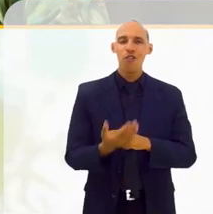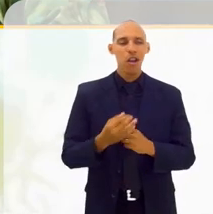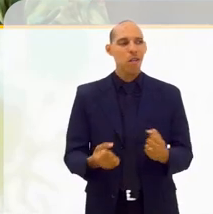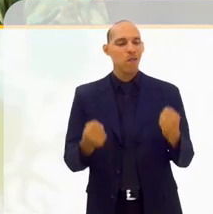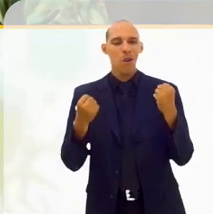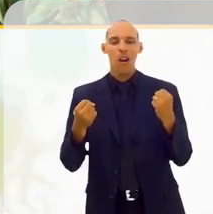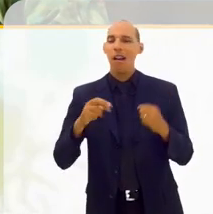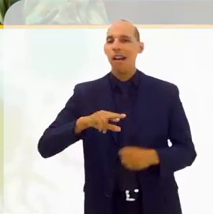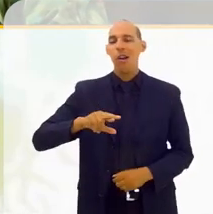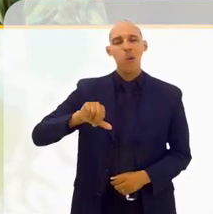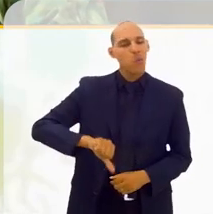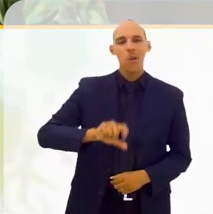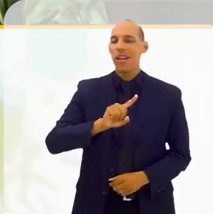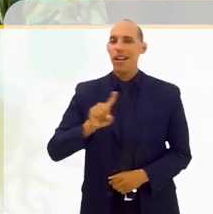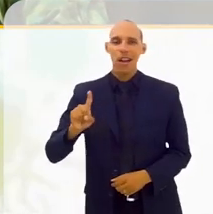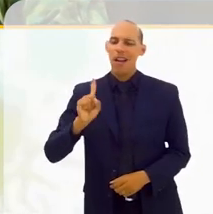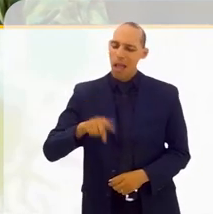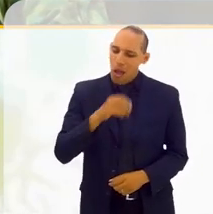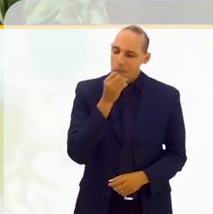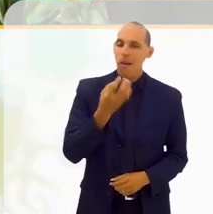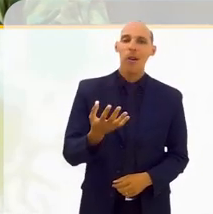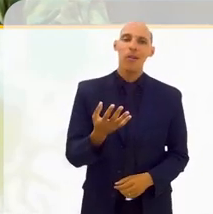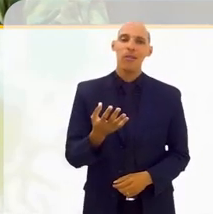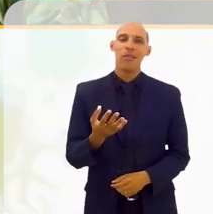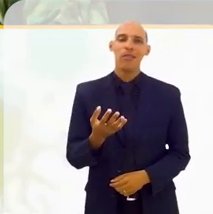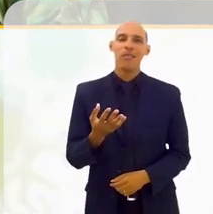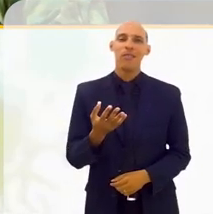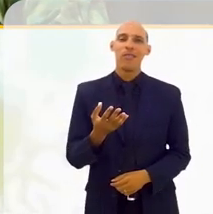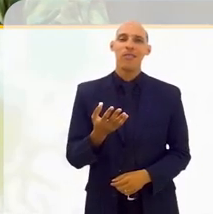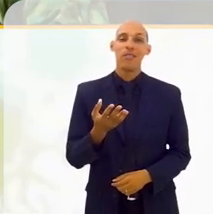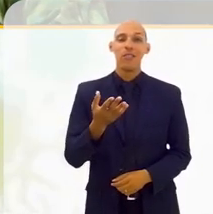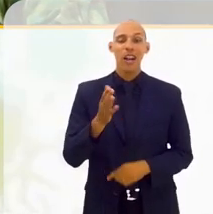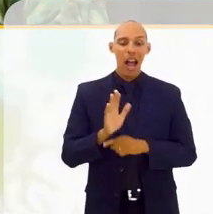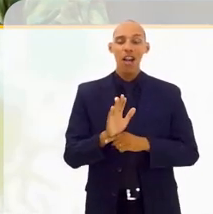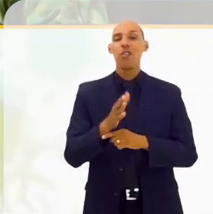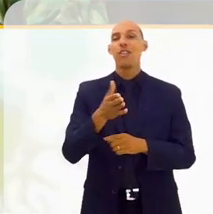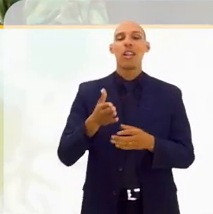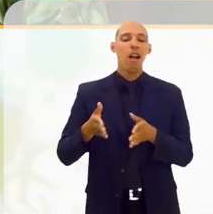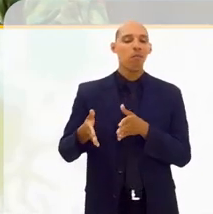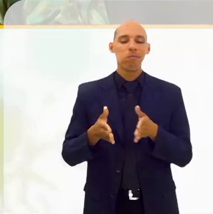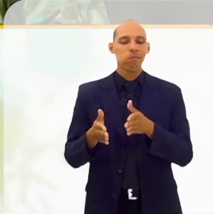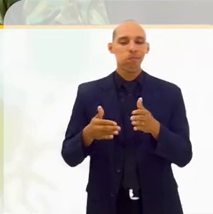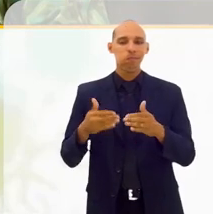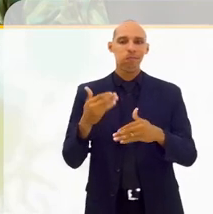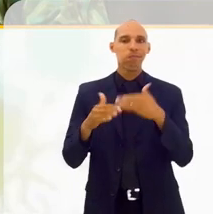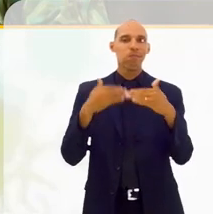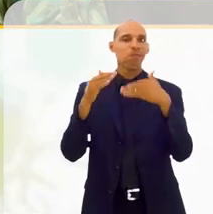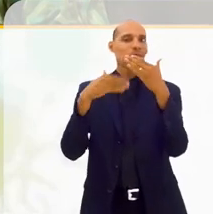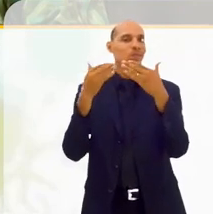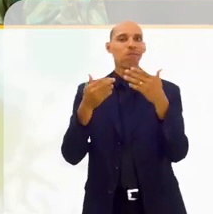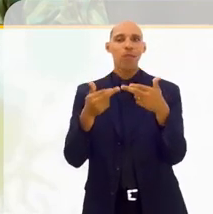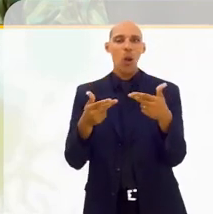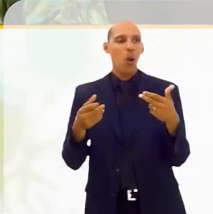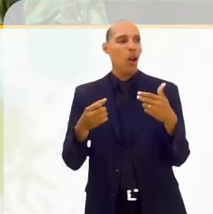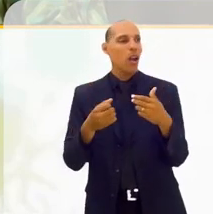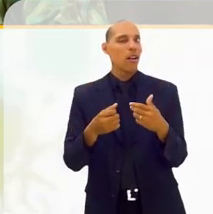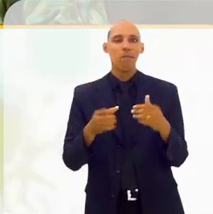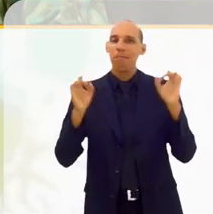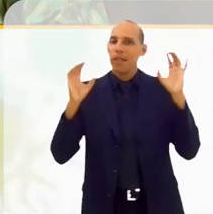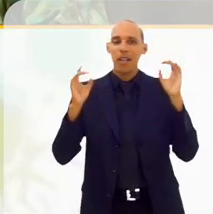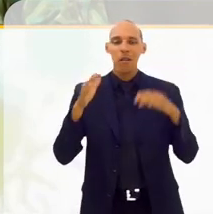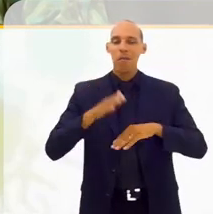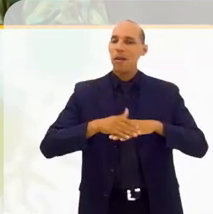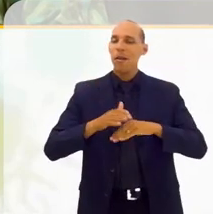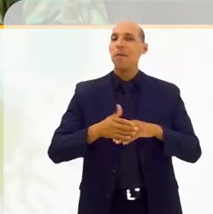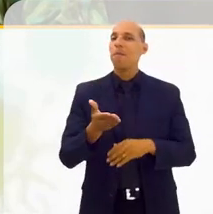na verdade não era uma coisa ruim era uma coisa boa que podia te levar diante a fazer coisas incríveis